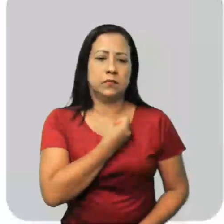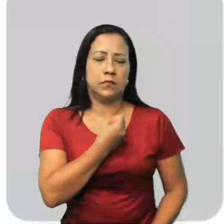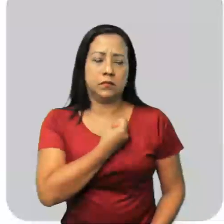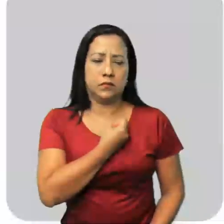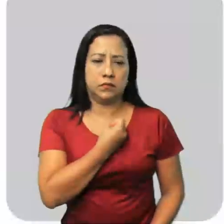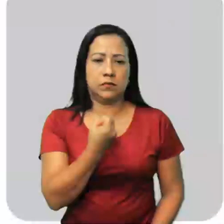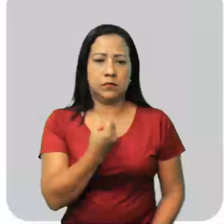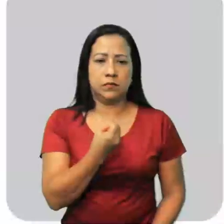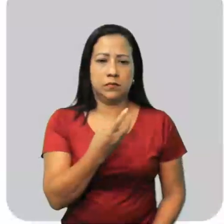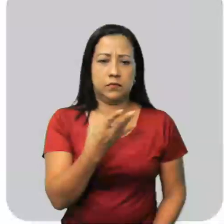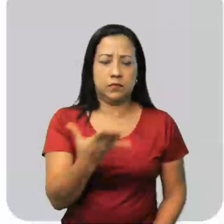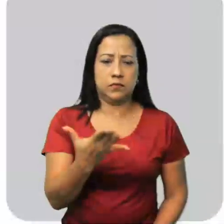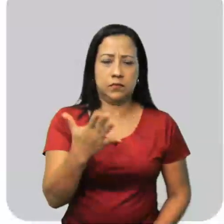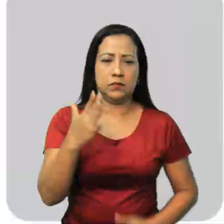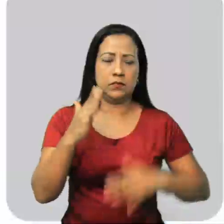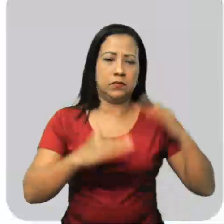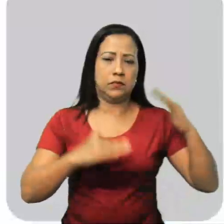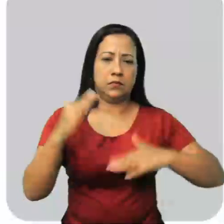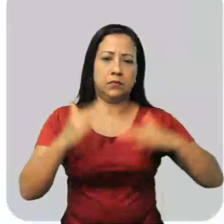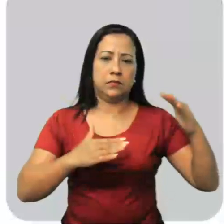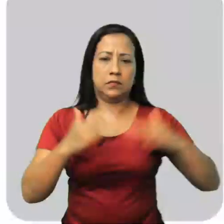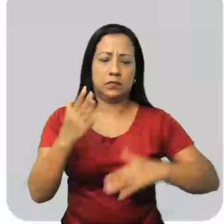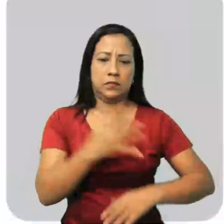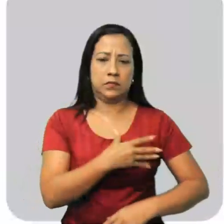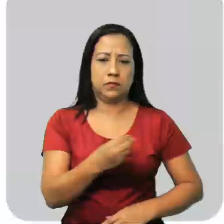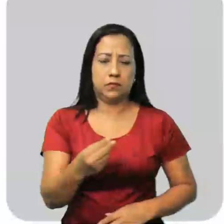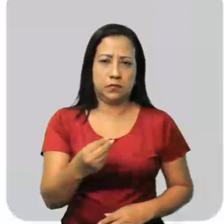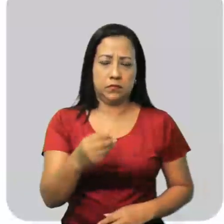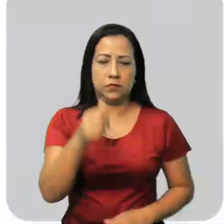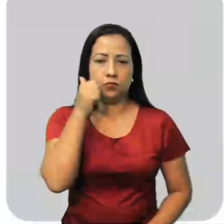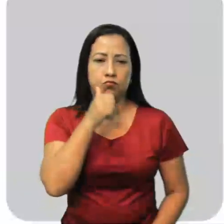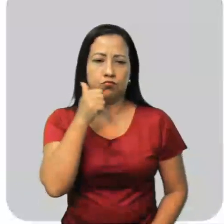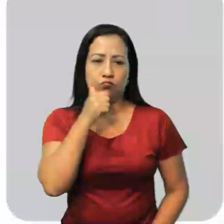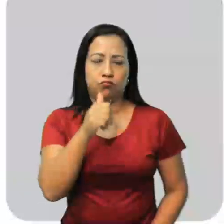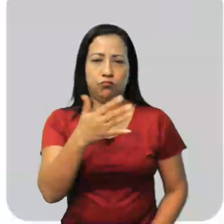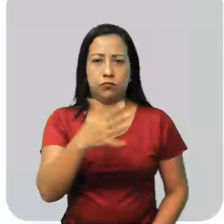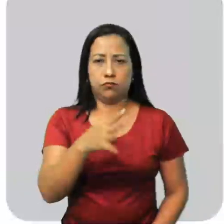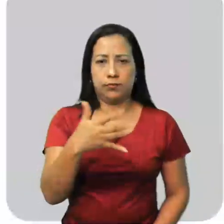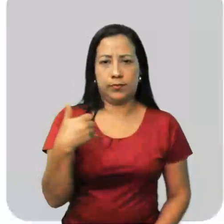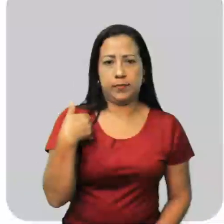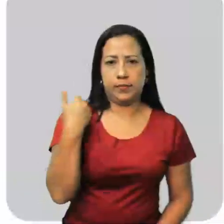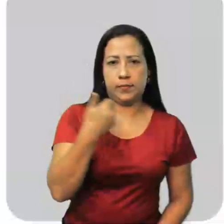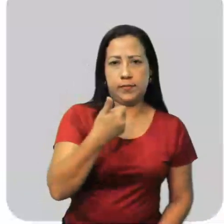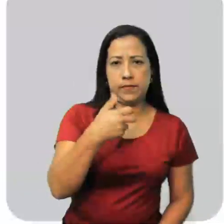anos. E homem, Arimateia? Não. Homem não tem.